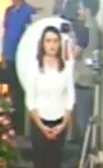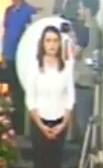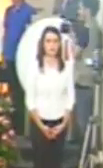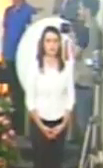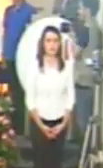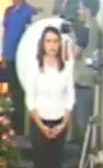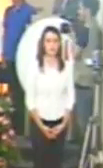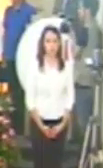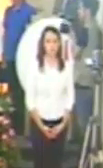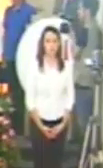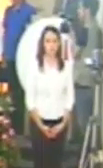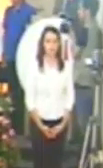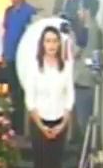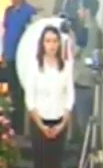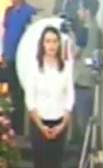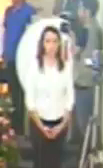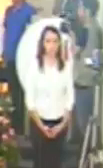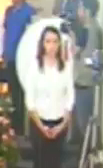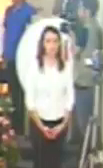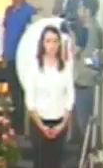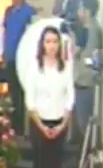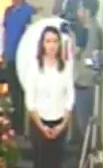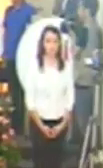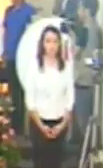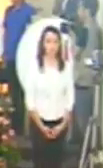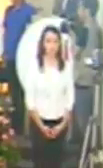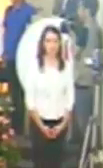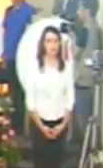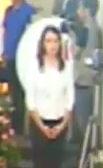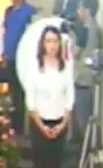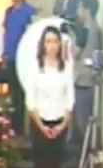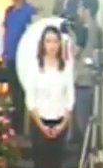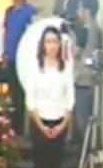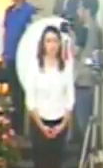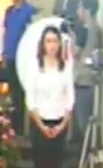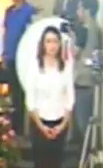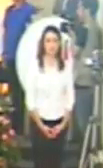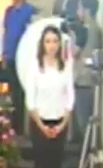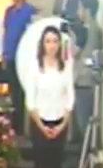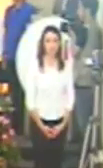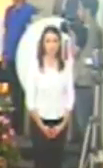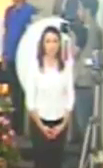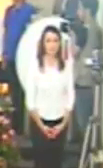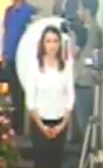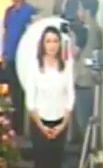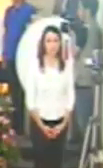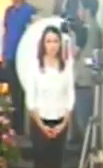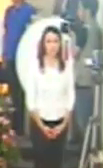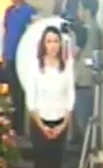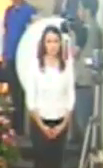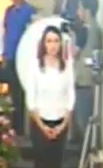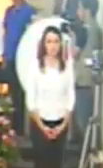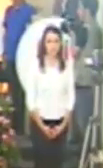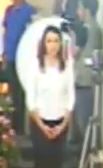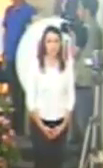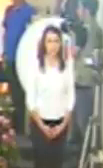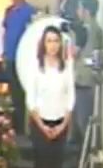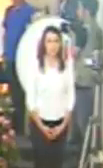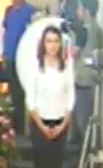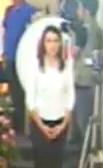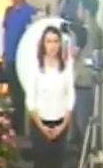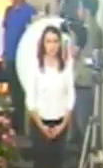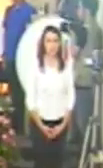própria morte, terra adorada. Entre outras mil és o Brasil, ó pátria